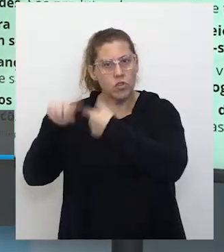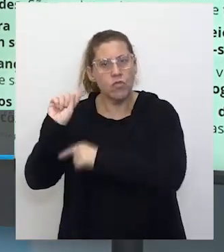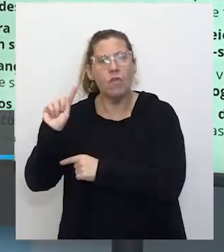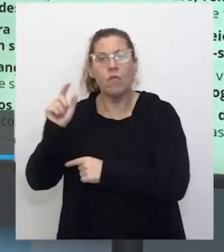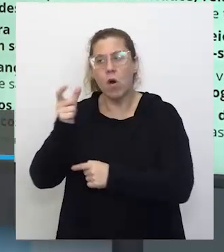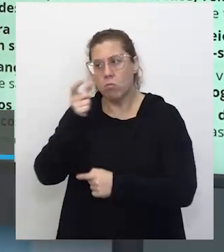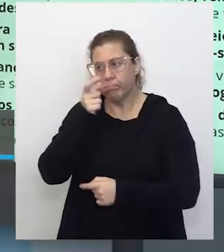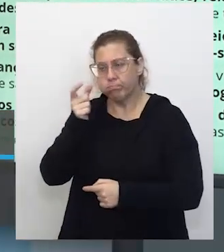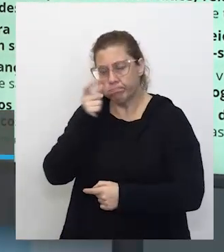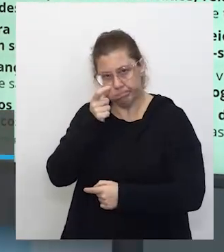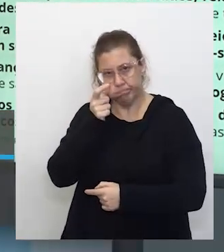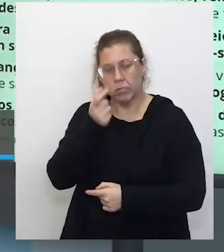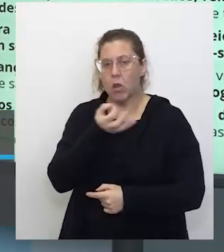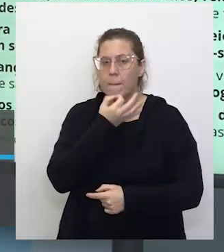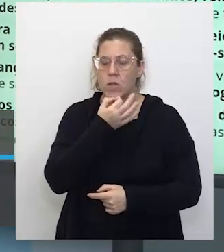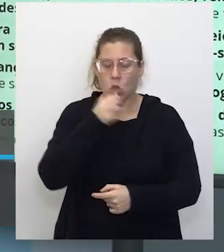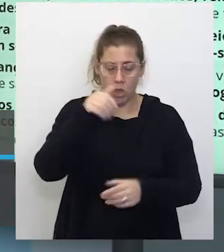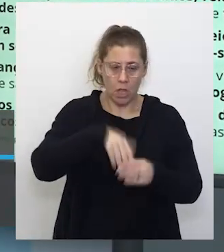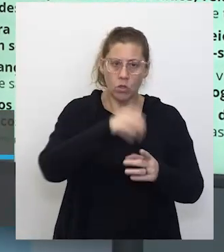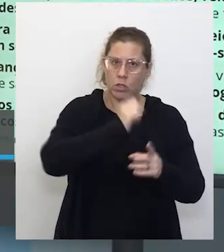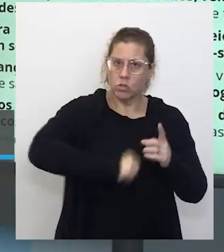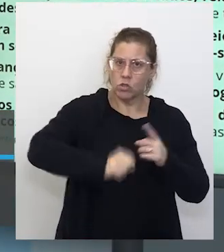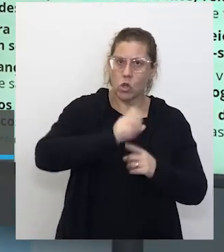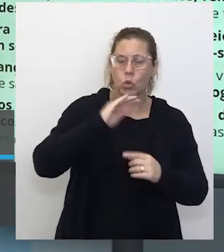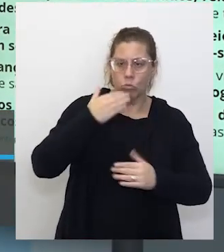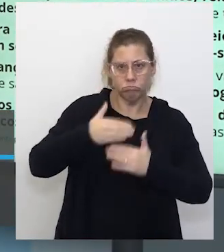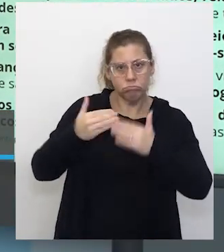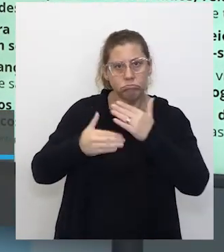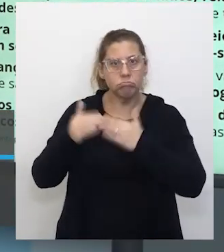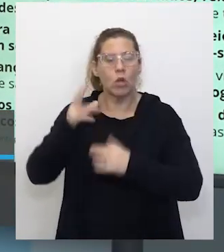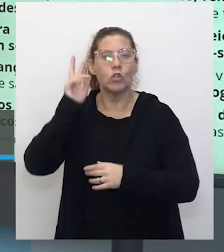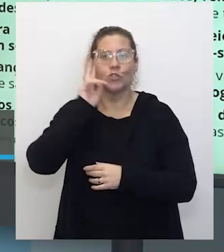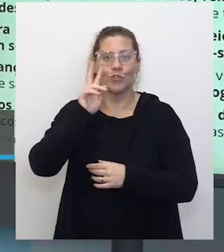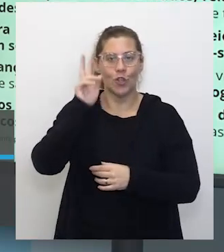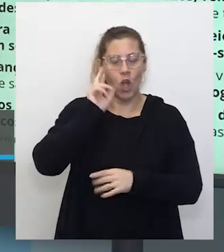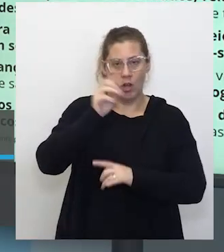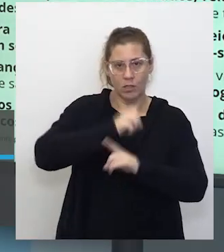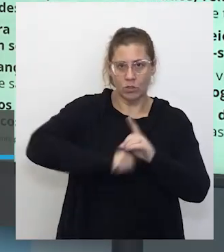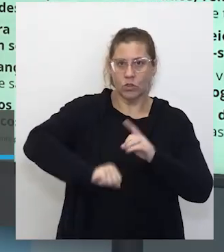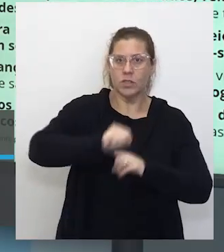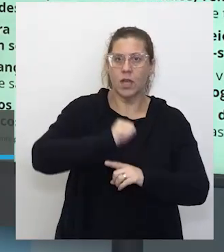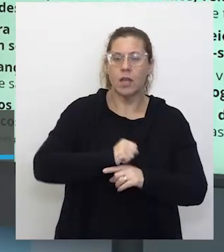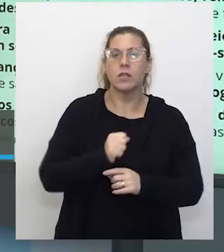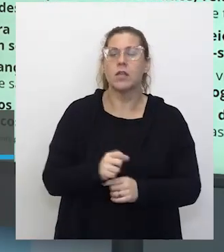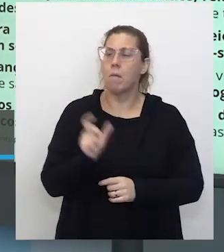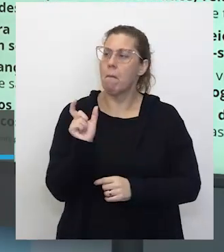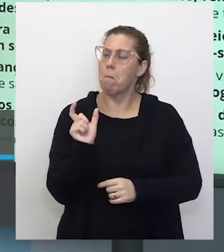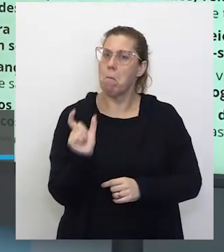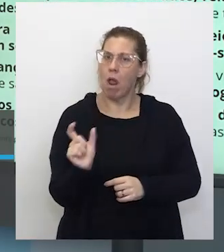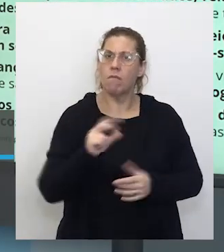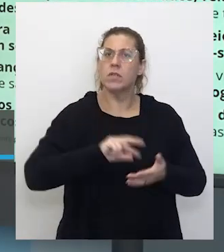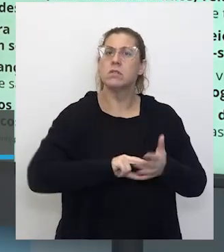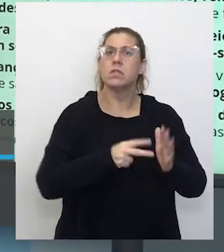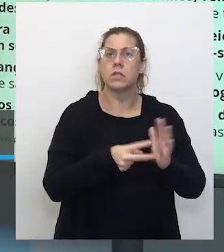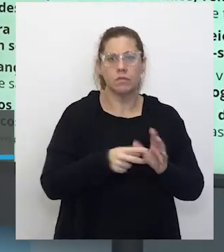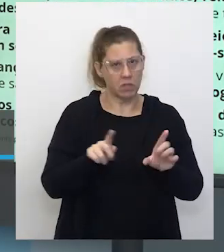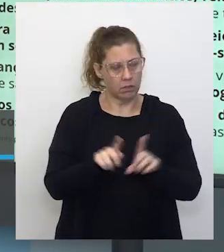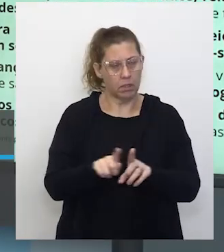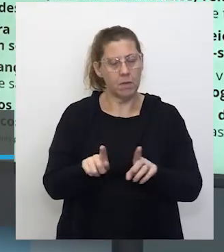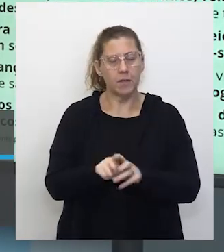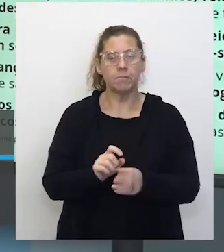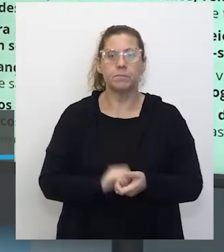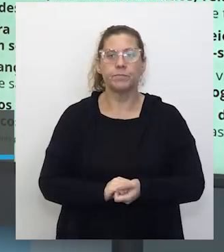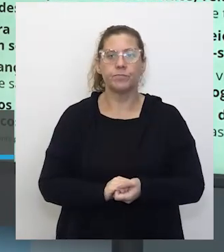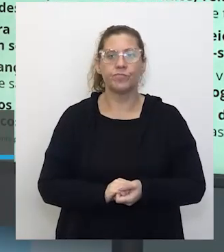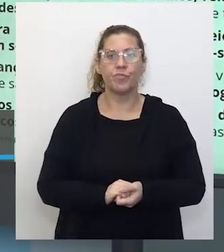crítico, que tudo dentro da sociedade é uma construção histórica, é uma construção social, e as palavras e os significados também.